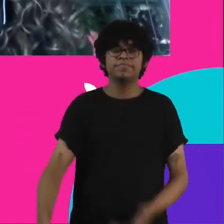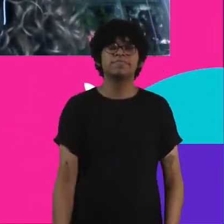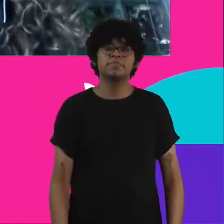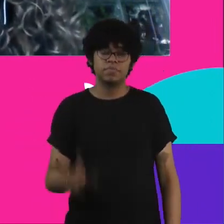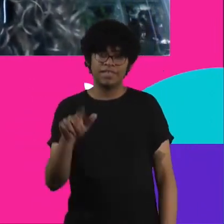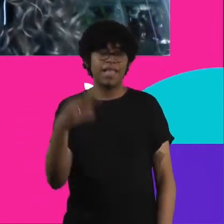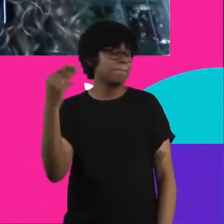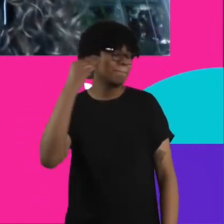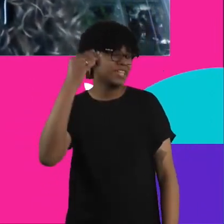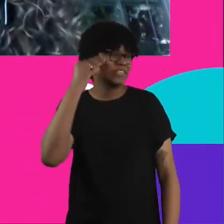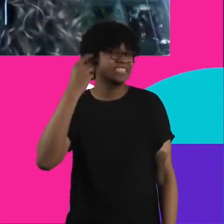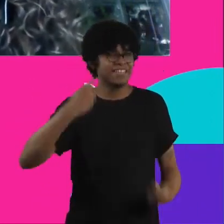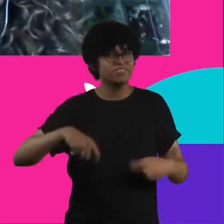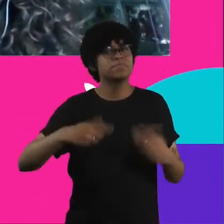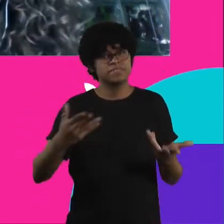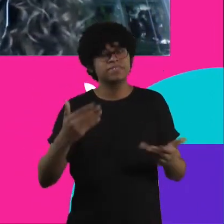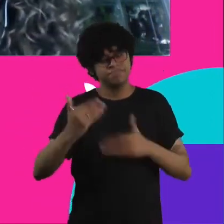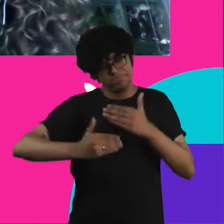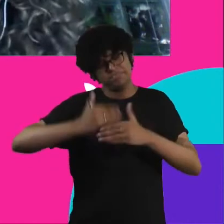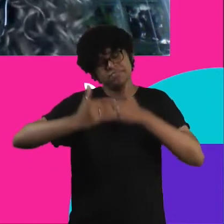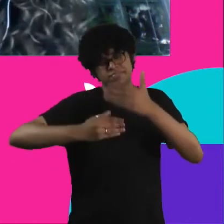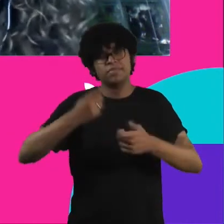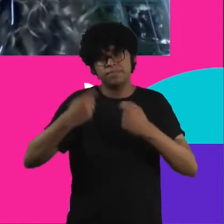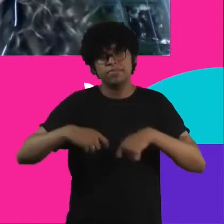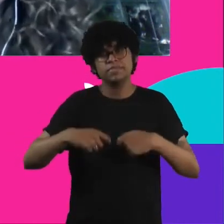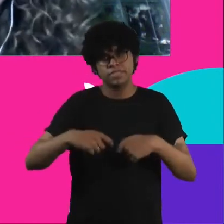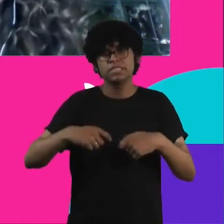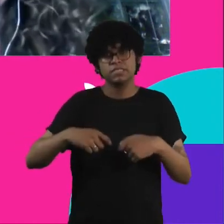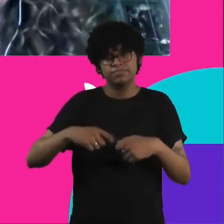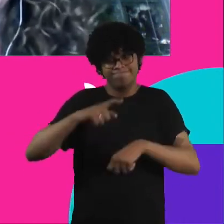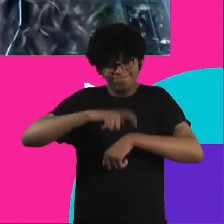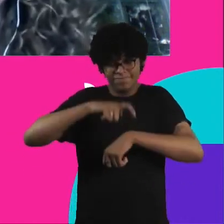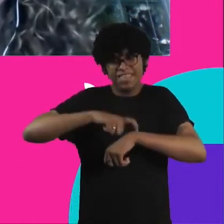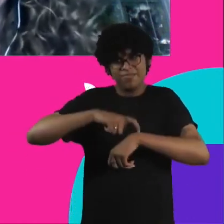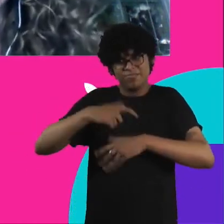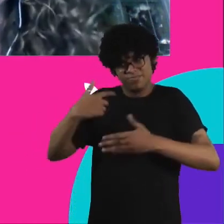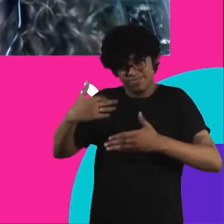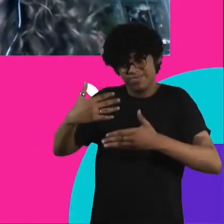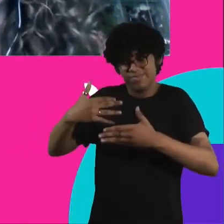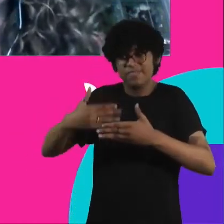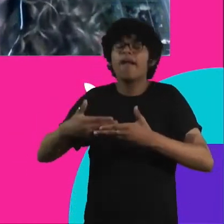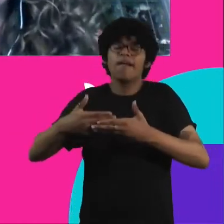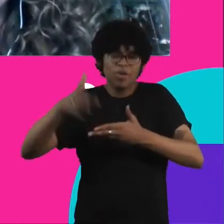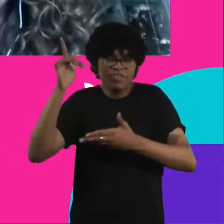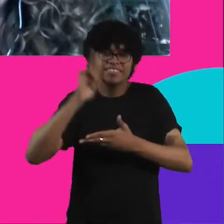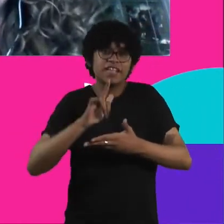um amadurecimento mesmo, um processo, né, que precisa ter um tempo para a gente aprender a lidar com isso,